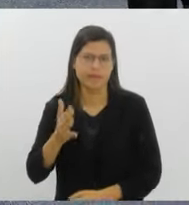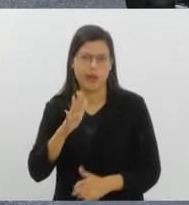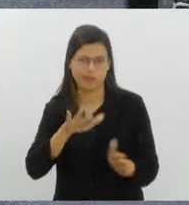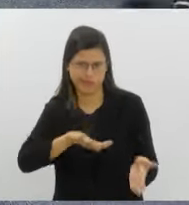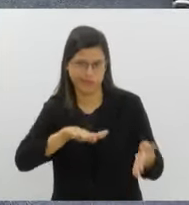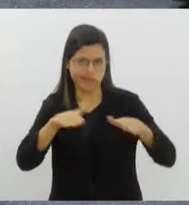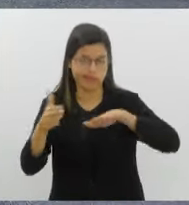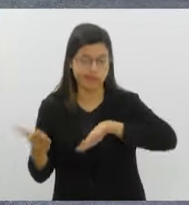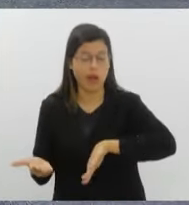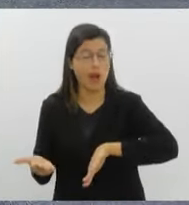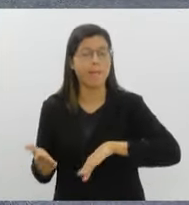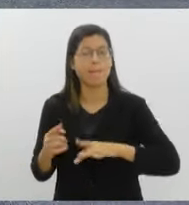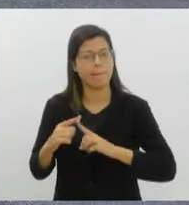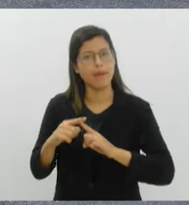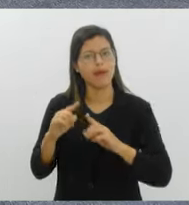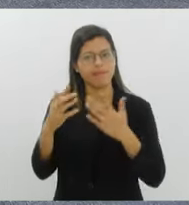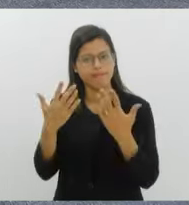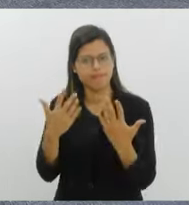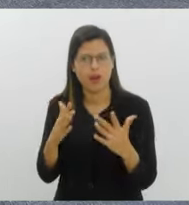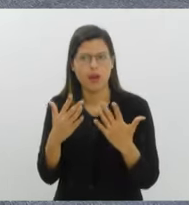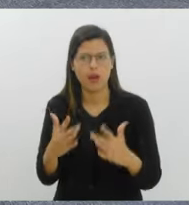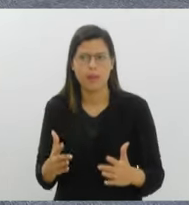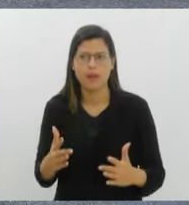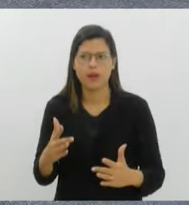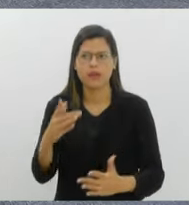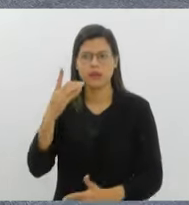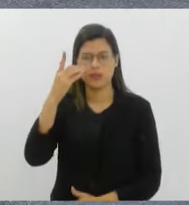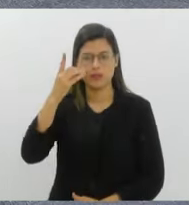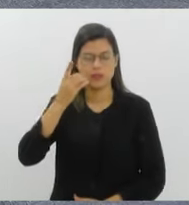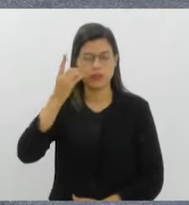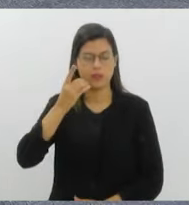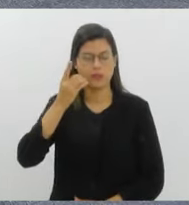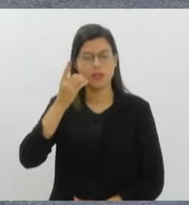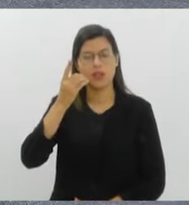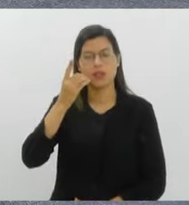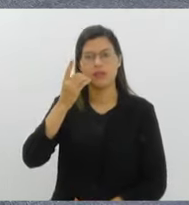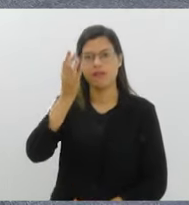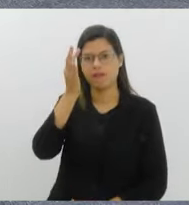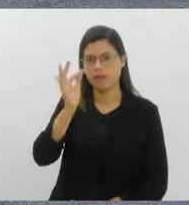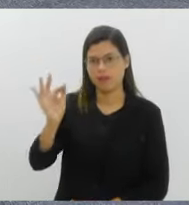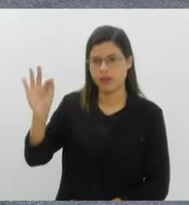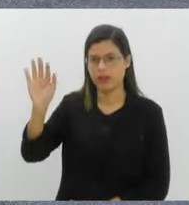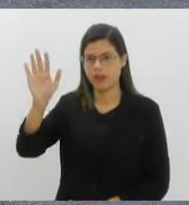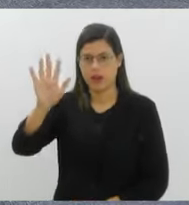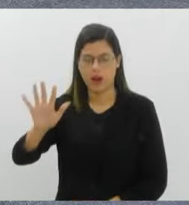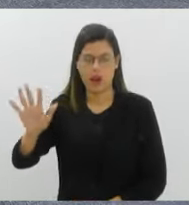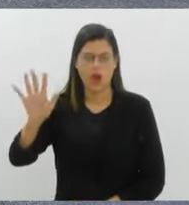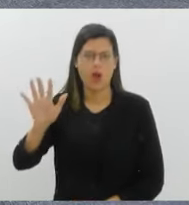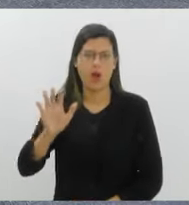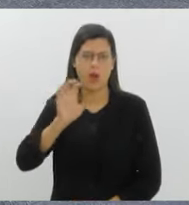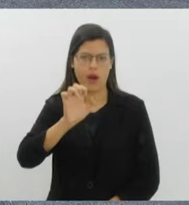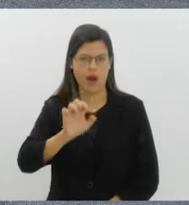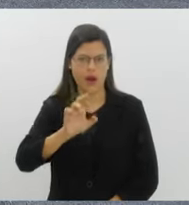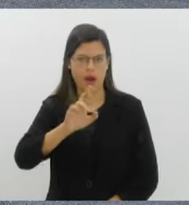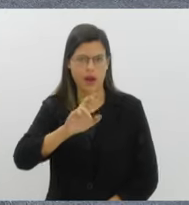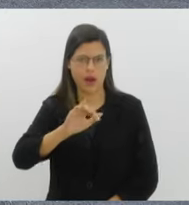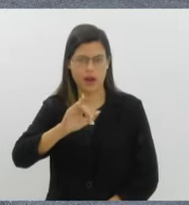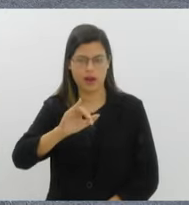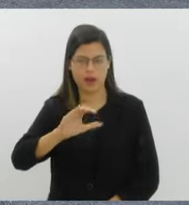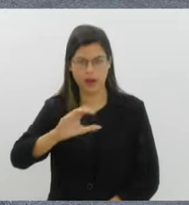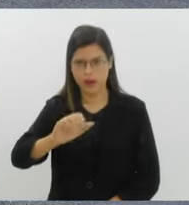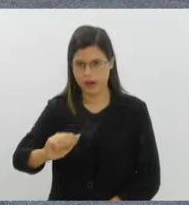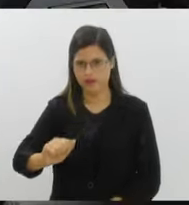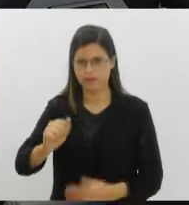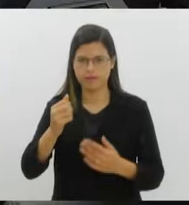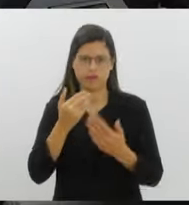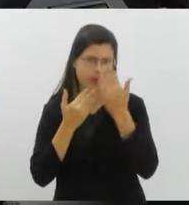também parabéns à deputada federal do Distrito Federal, Érica Cocai. Muito